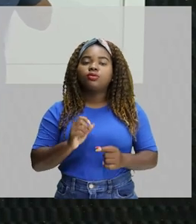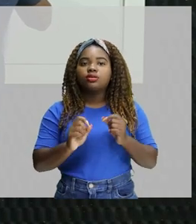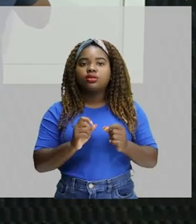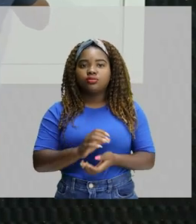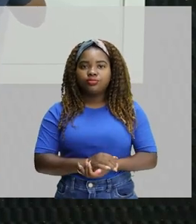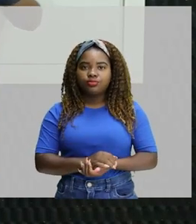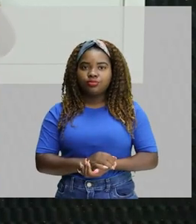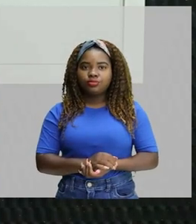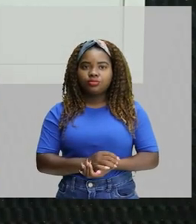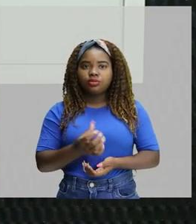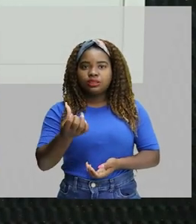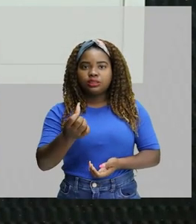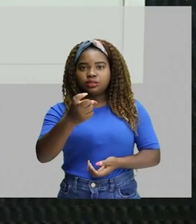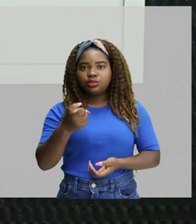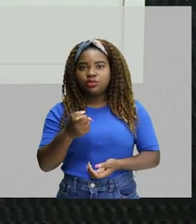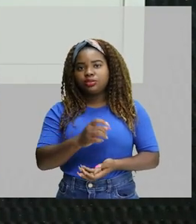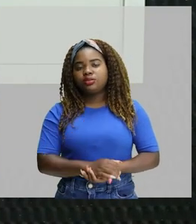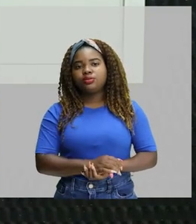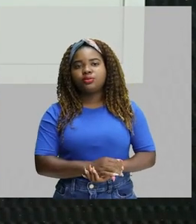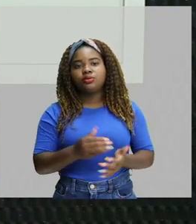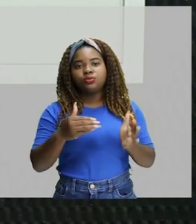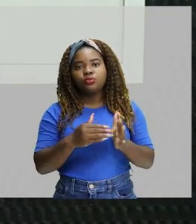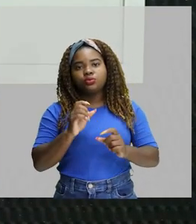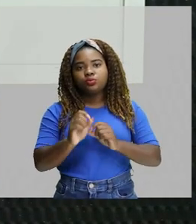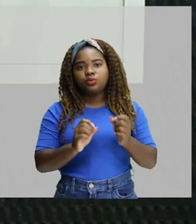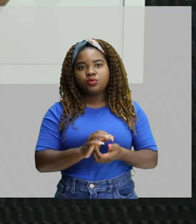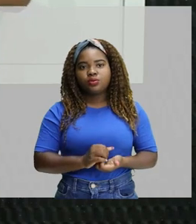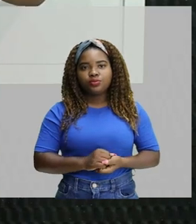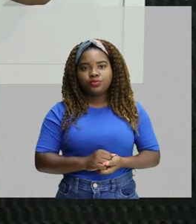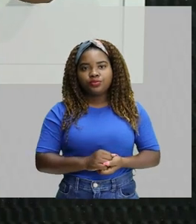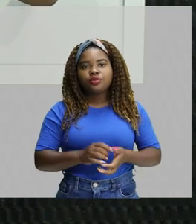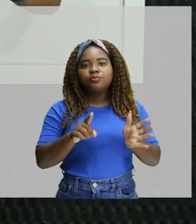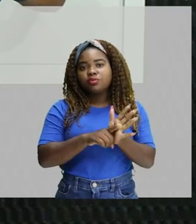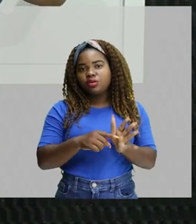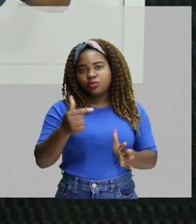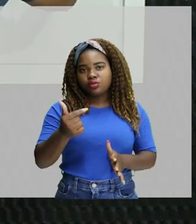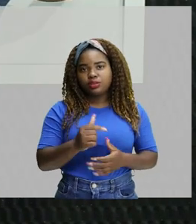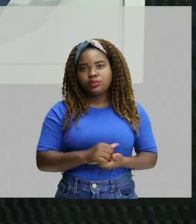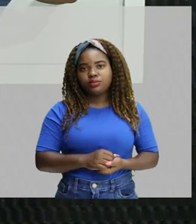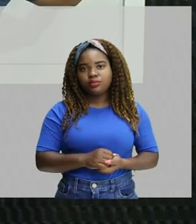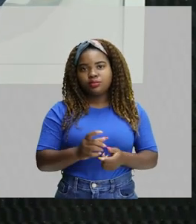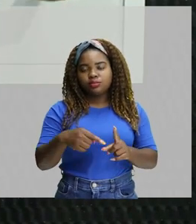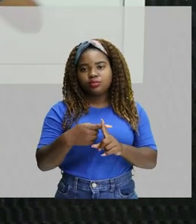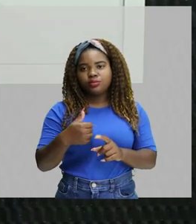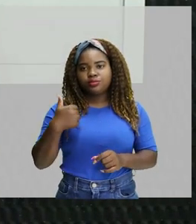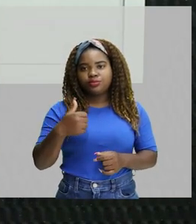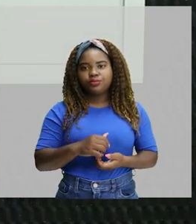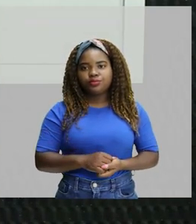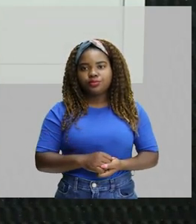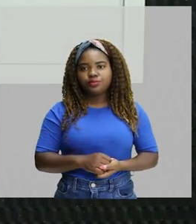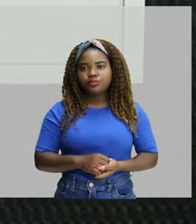6x e por último eu posso fazer o quê aqui ó o -2 somar com mais